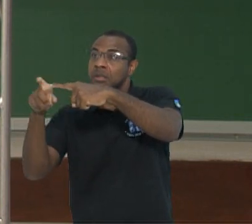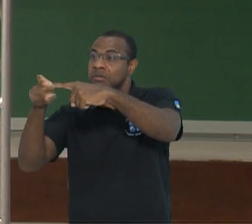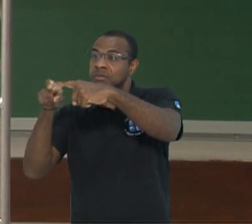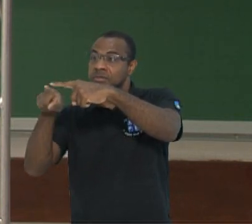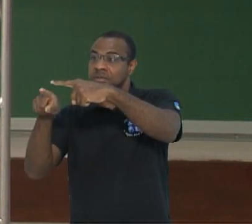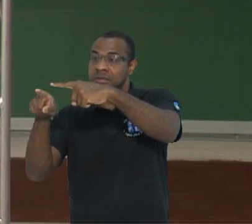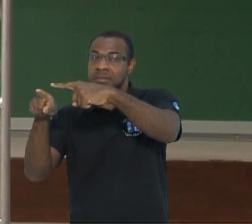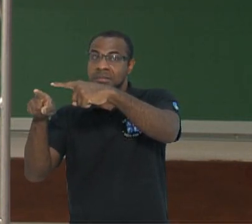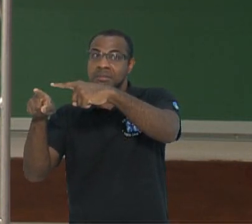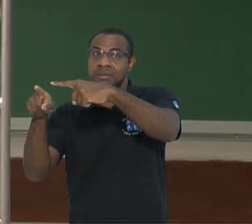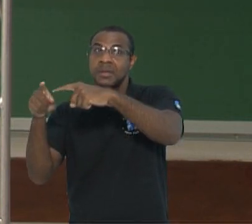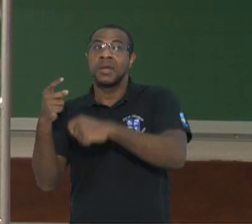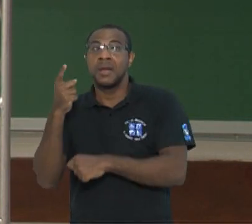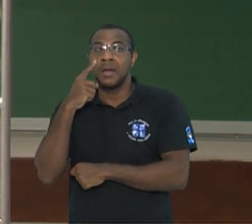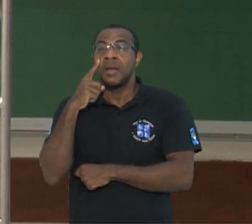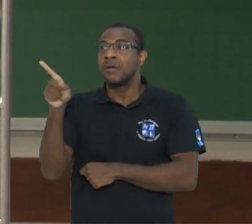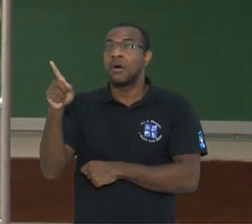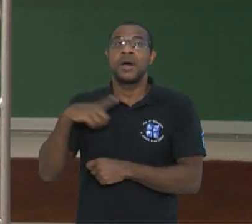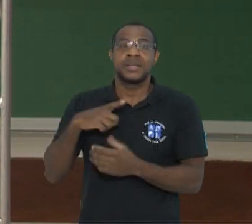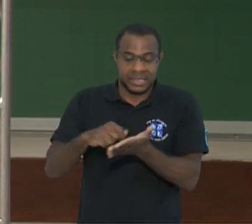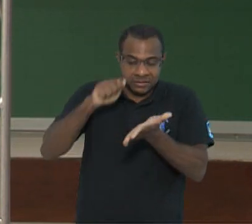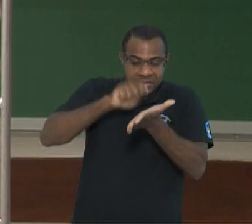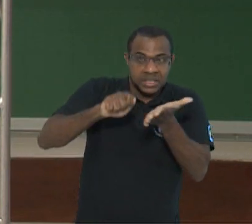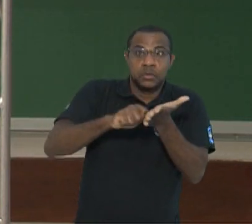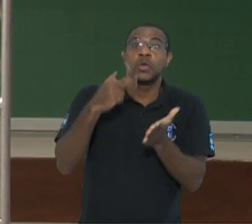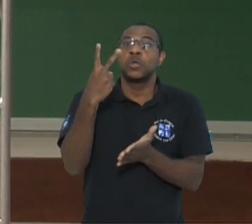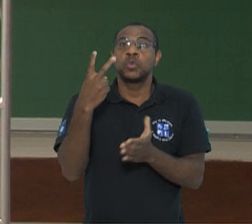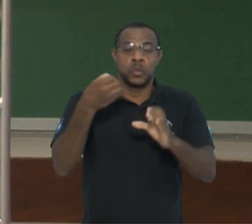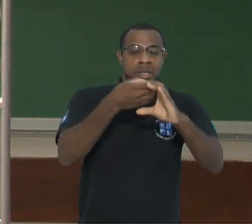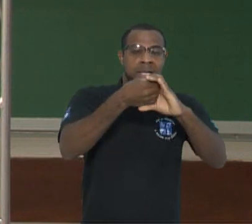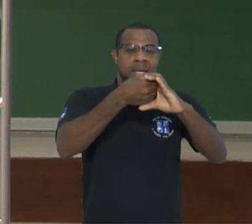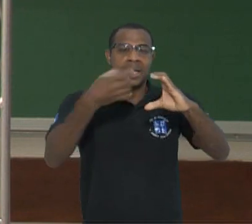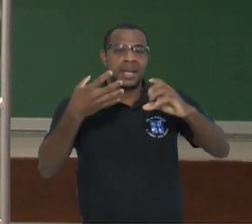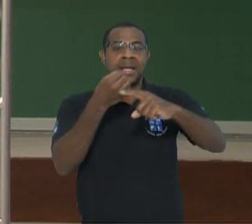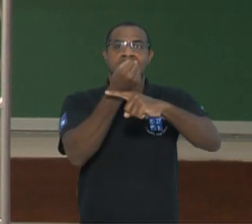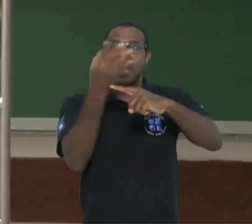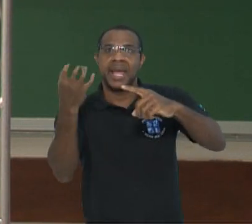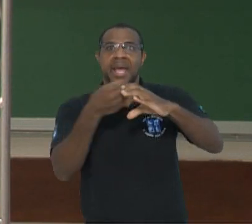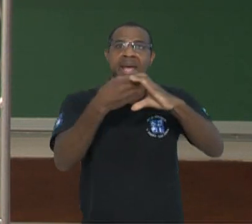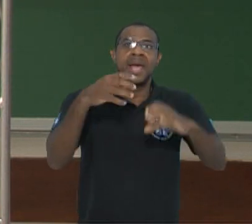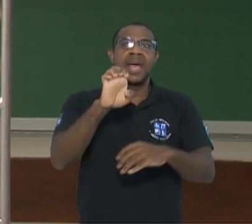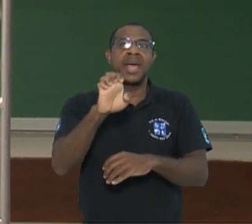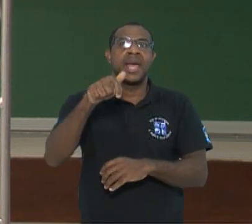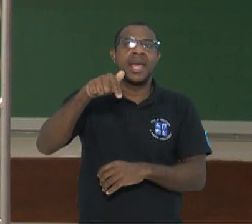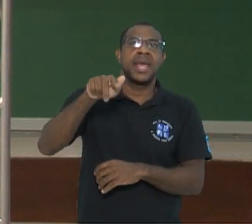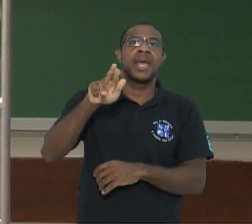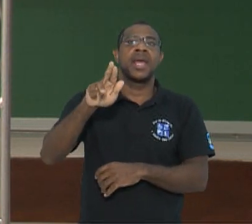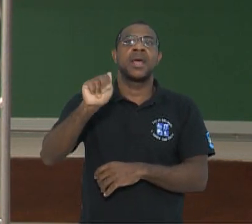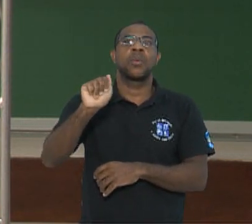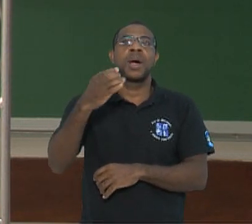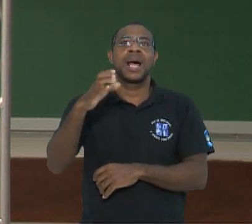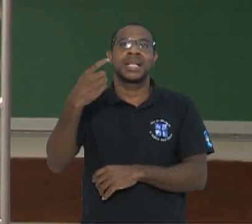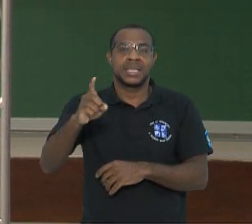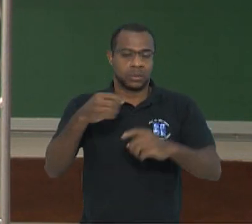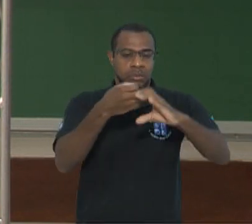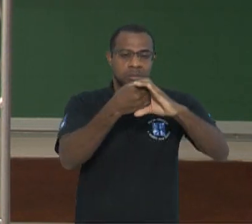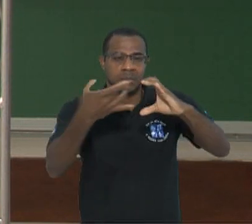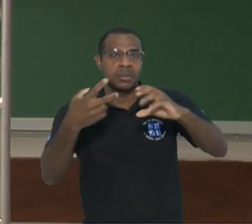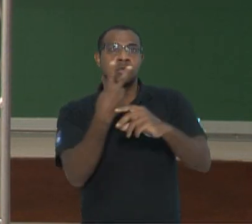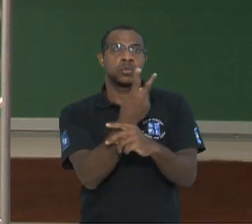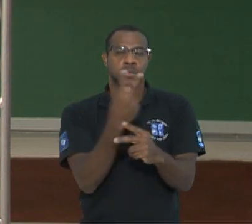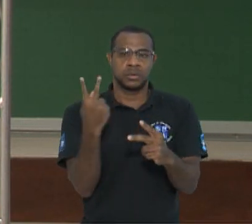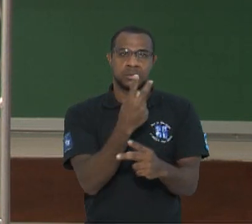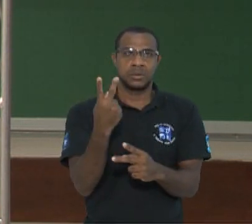ali eu tenho escrito duas equações, duas retas diferentes. A primeira reta qual é? Y